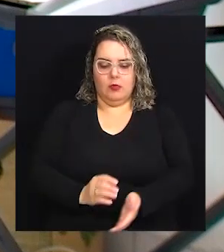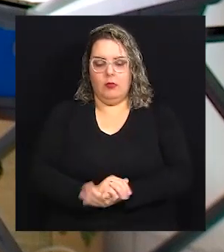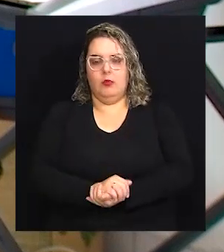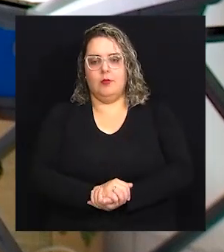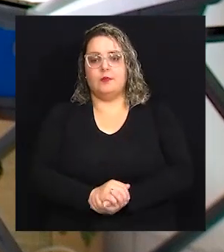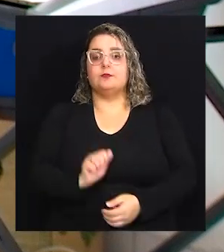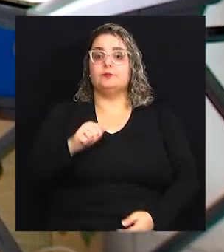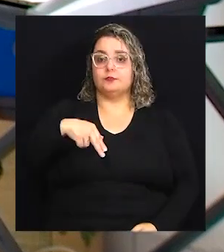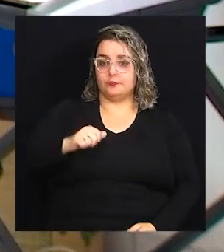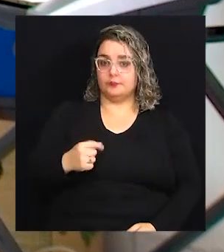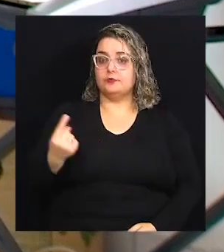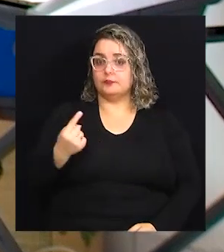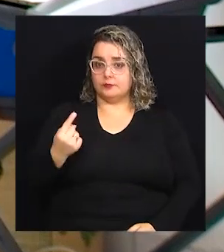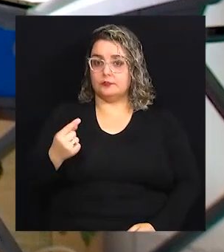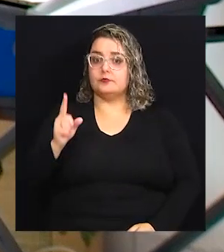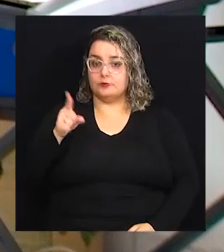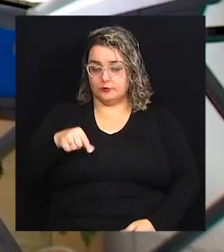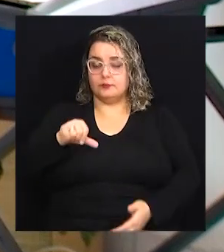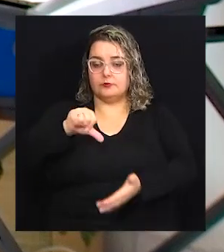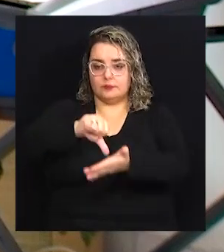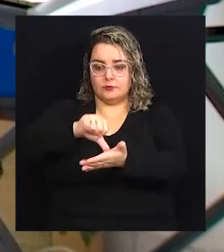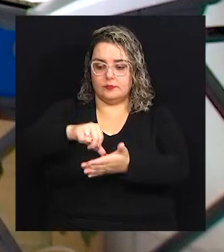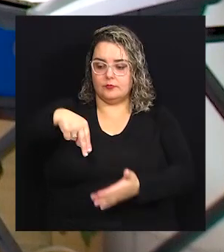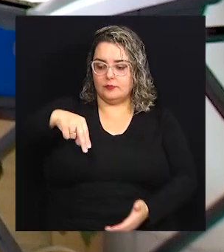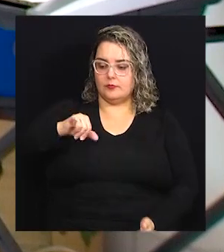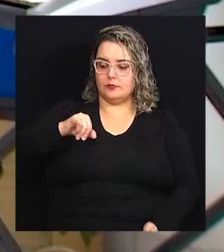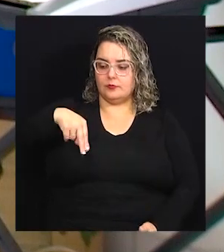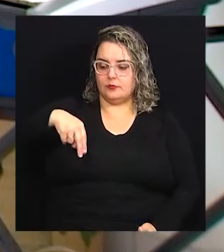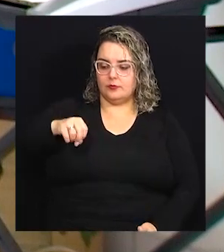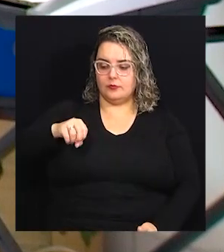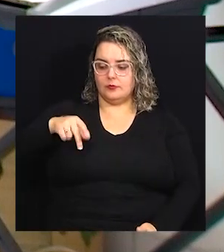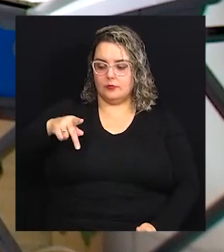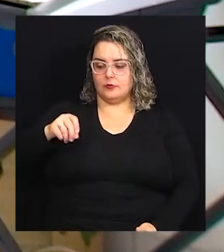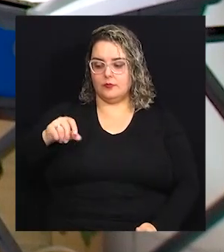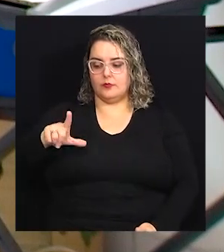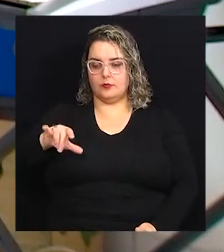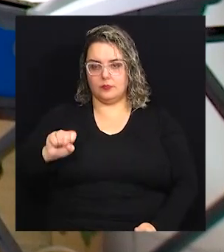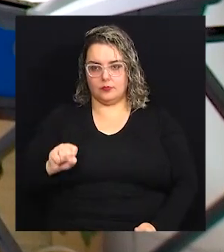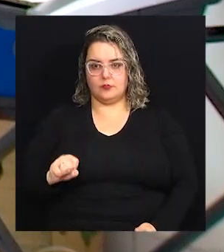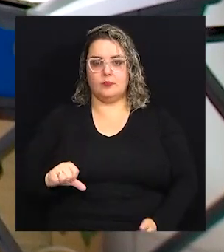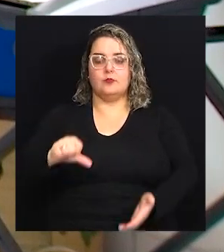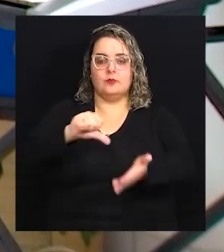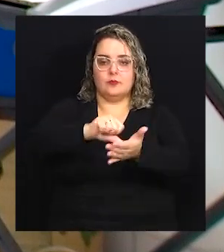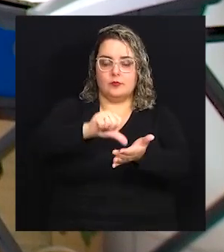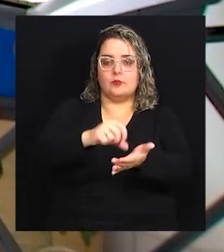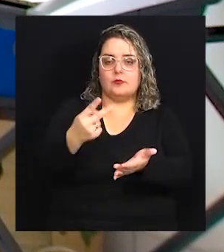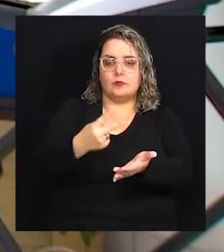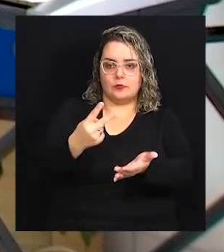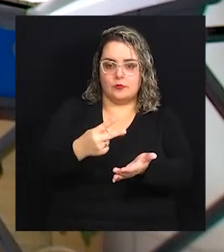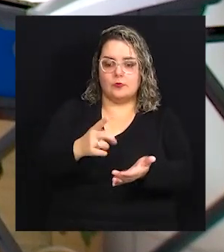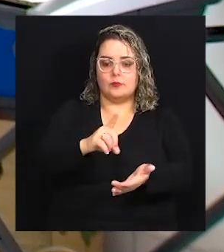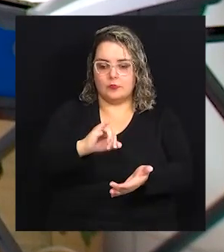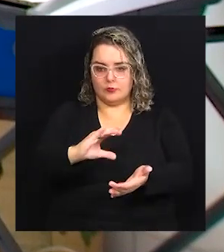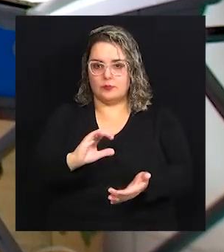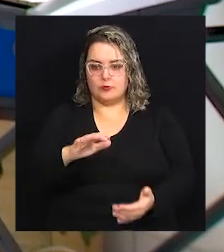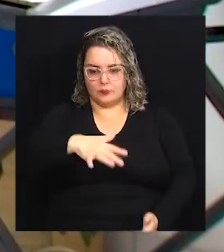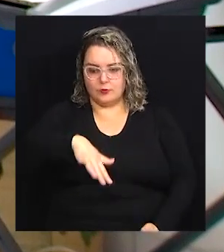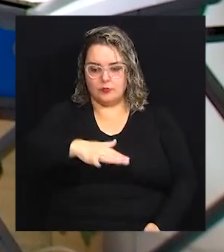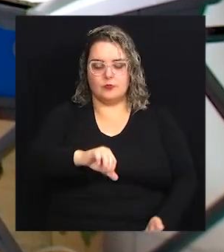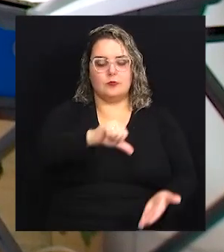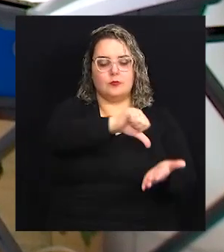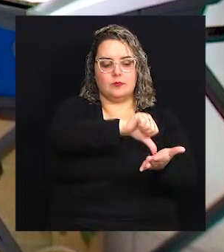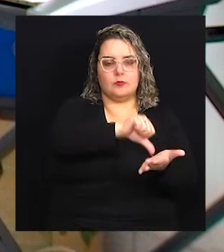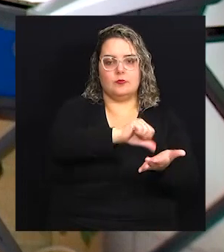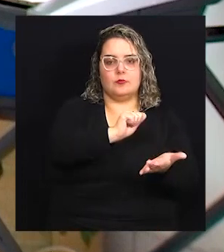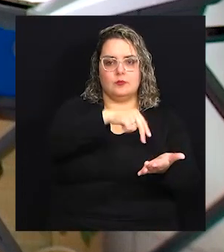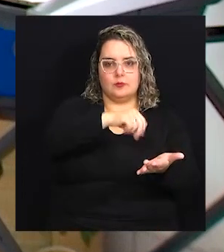hoje nós temos o ANA 1, que é a nossa matriz, no Jardim Nilópolis. Nós temos o ANA 2, que é aqui na região do Dique.